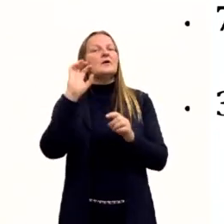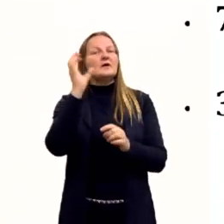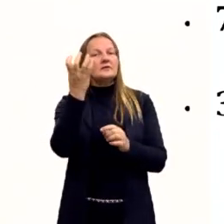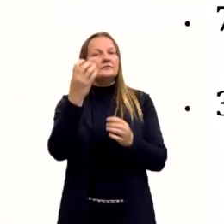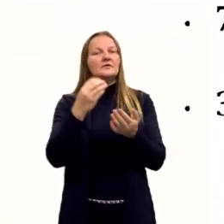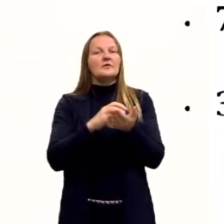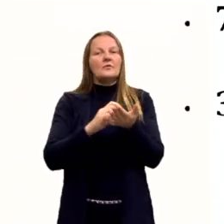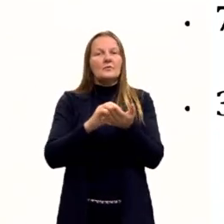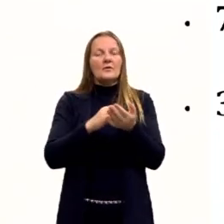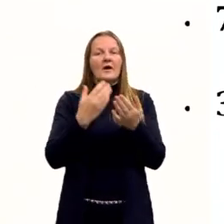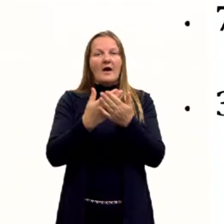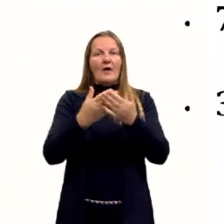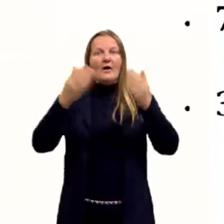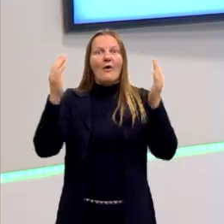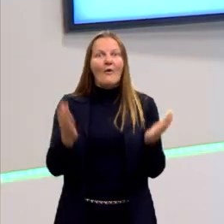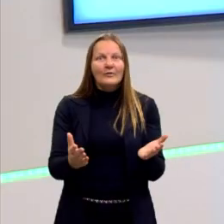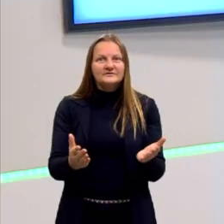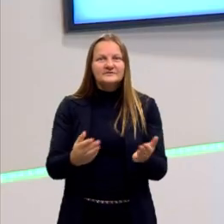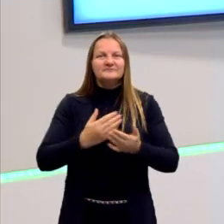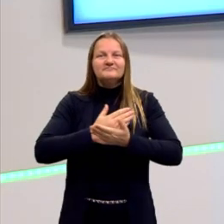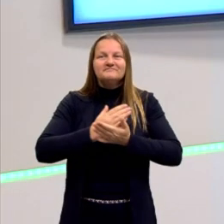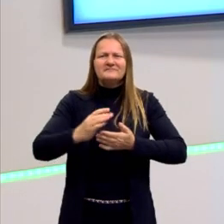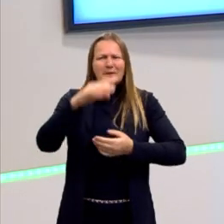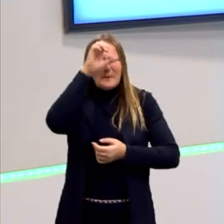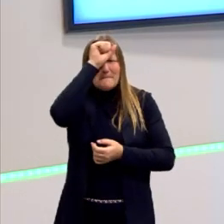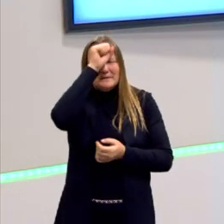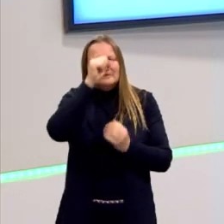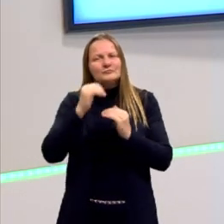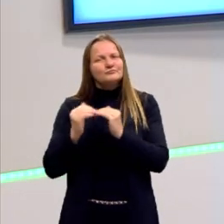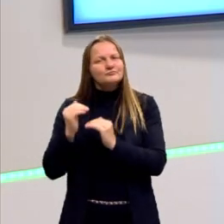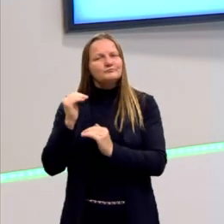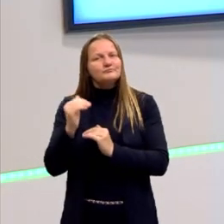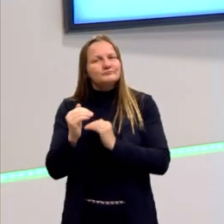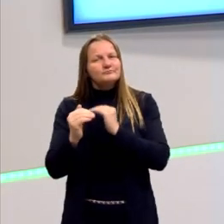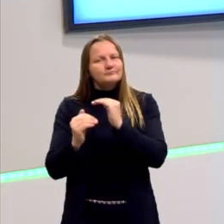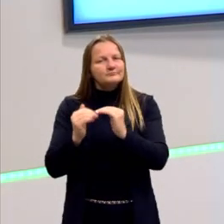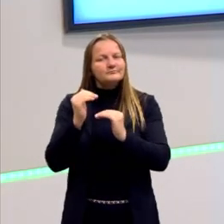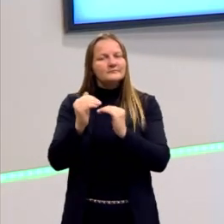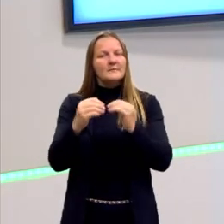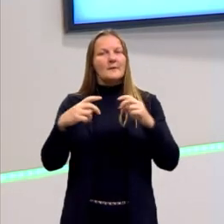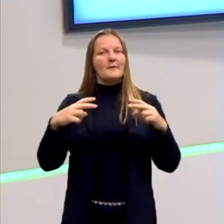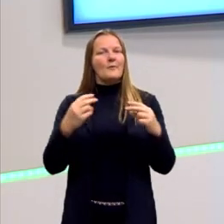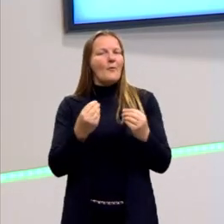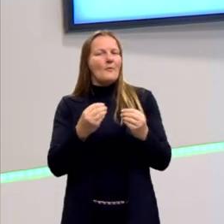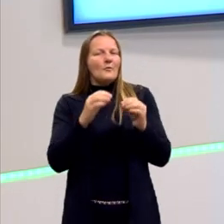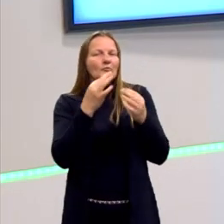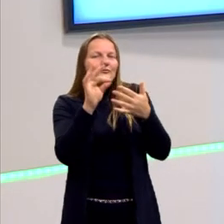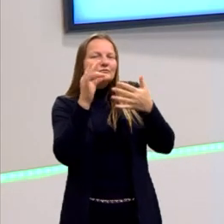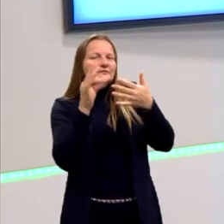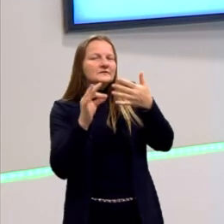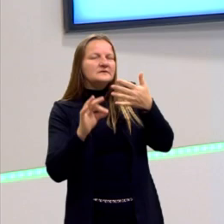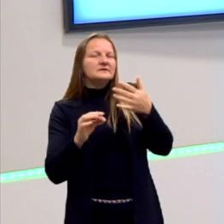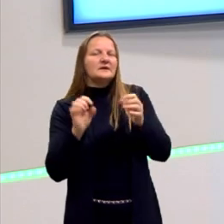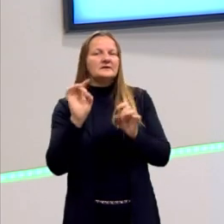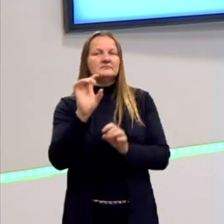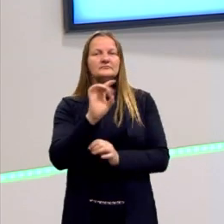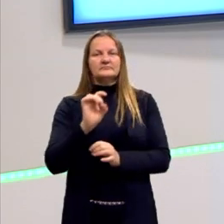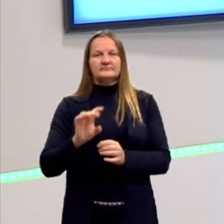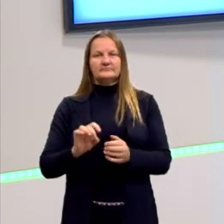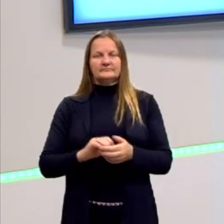então na nossa aula de hoje vendo esses casos particulares né das equações exponenciais